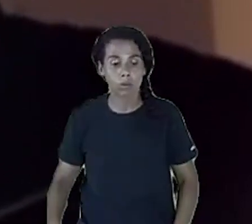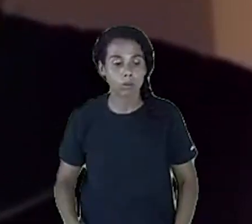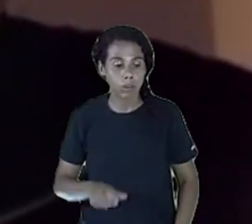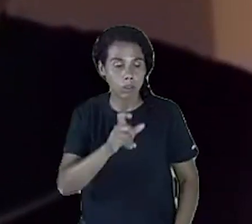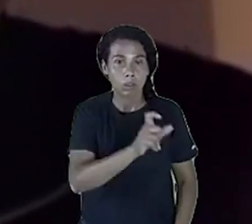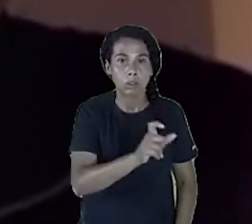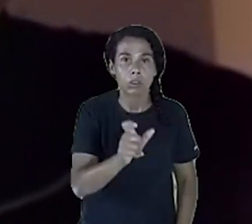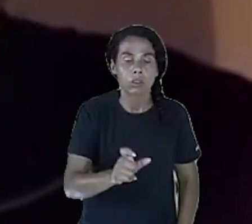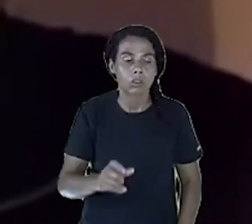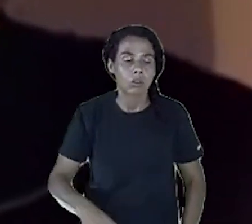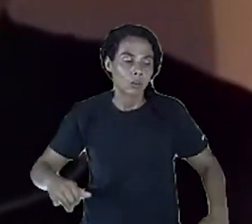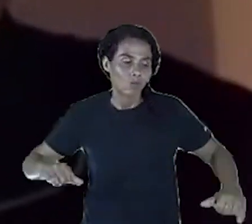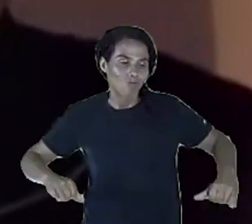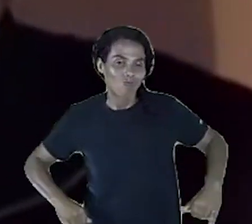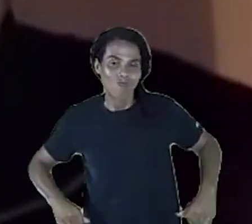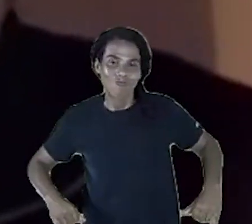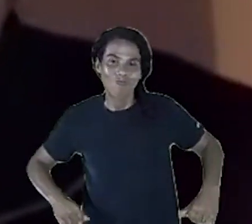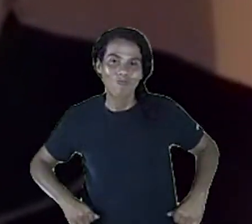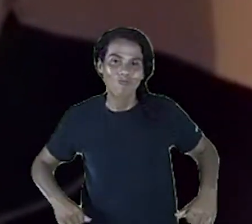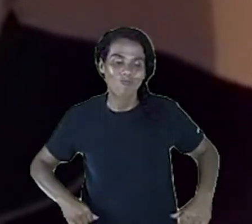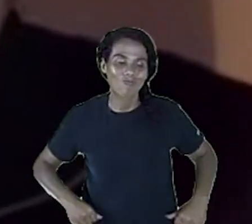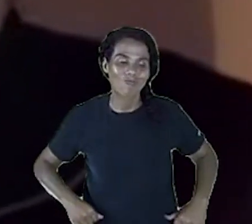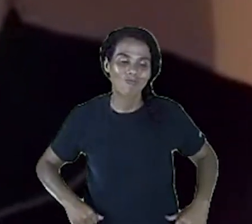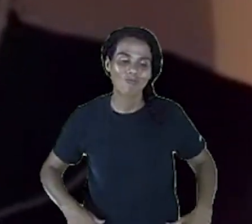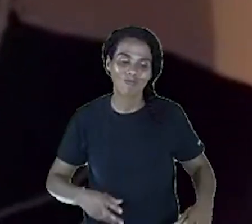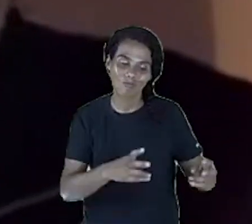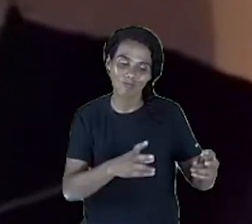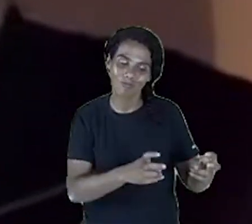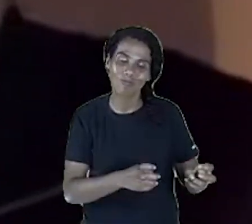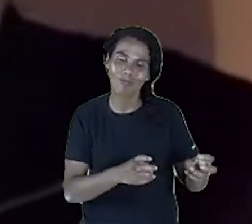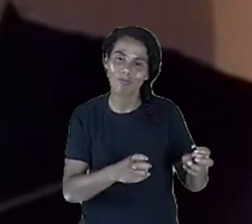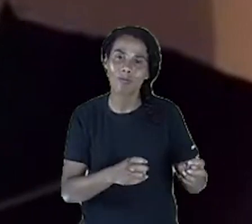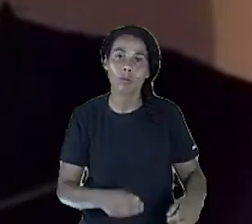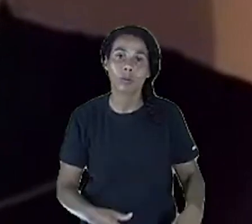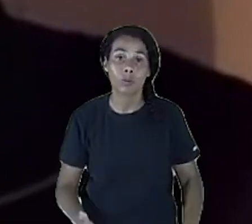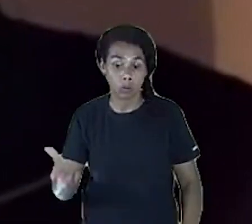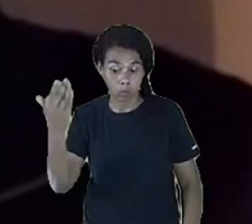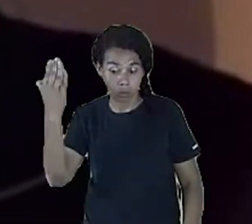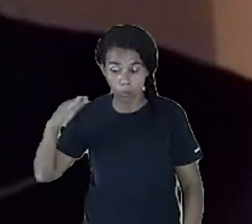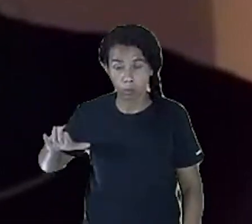primeiras perdas da infância, quando a